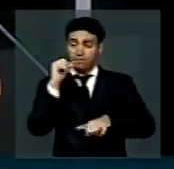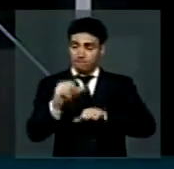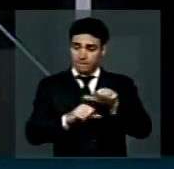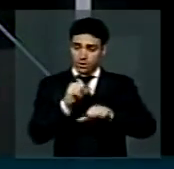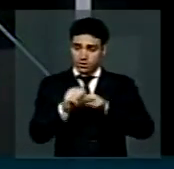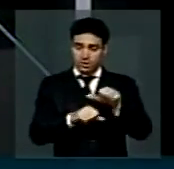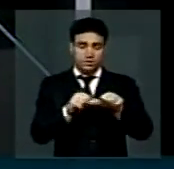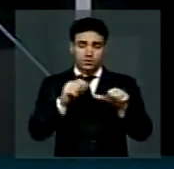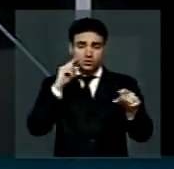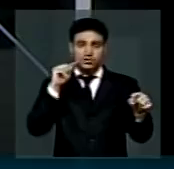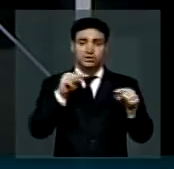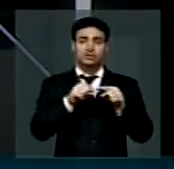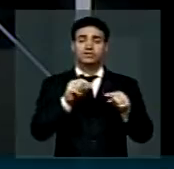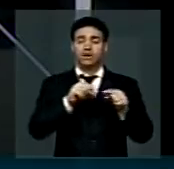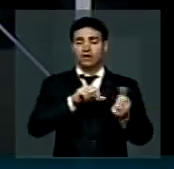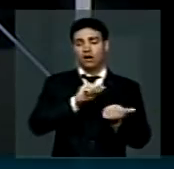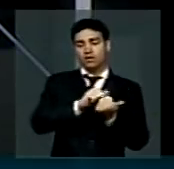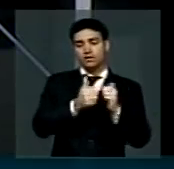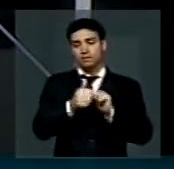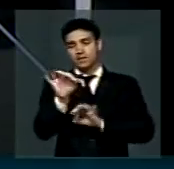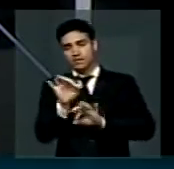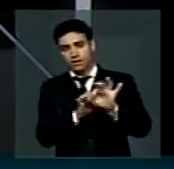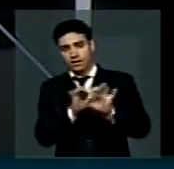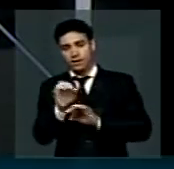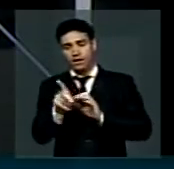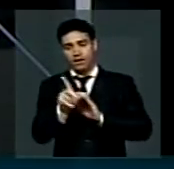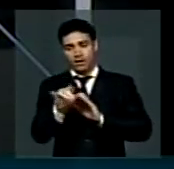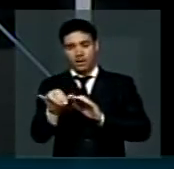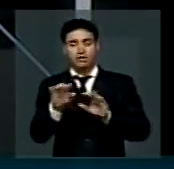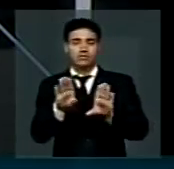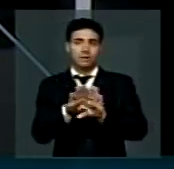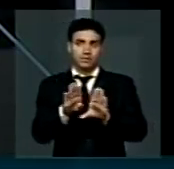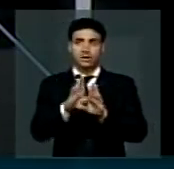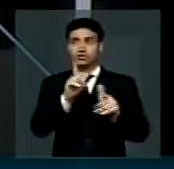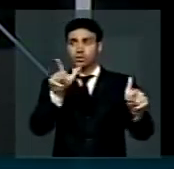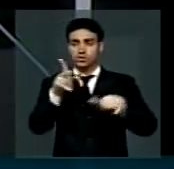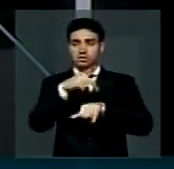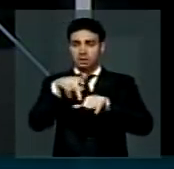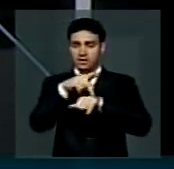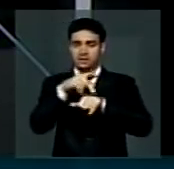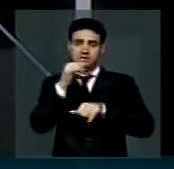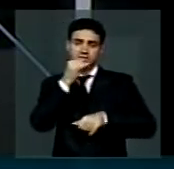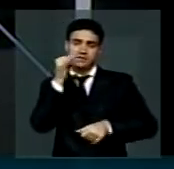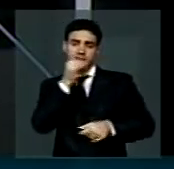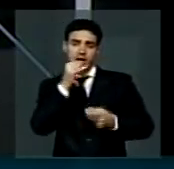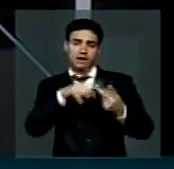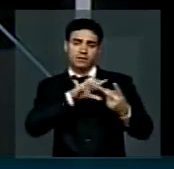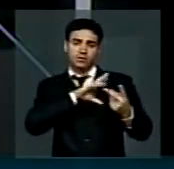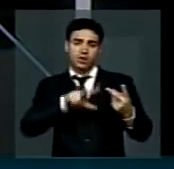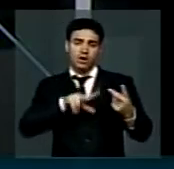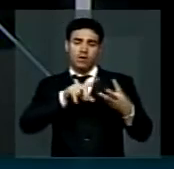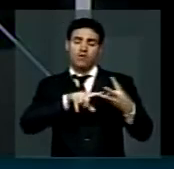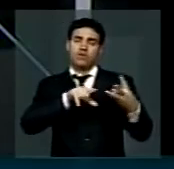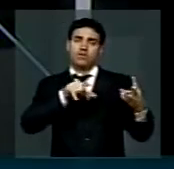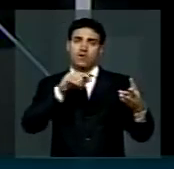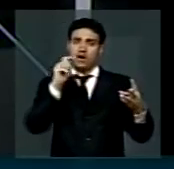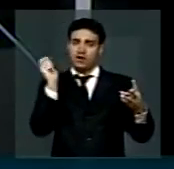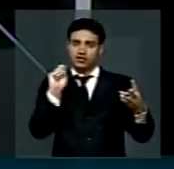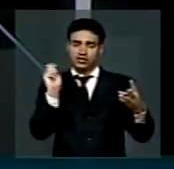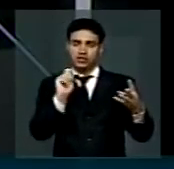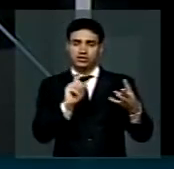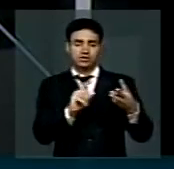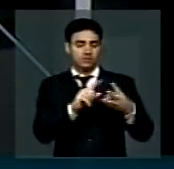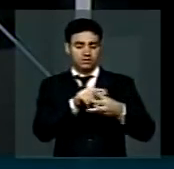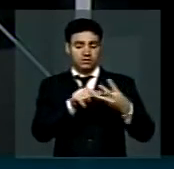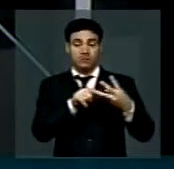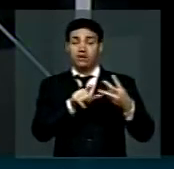visam ajustar nossa legislação penal e de outros países, como Itália, Portugal, Argentina, onde